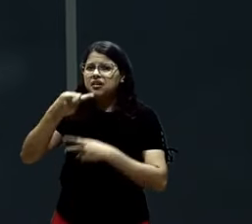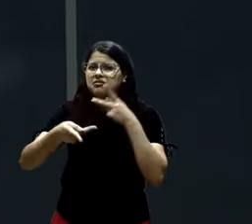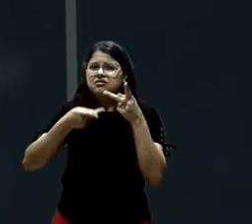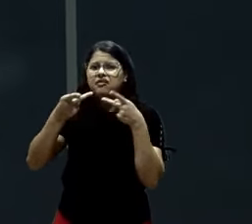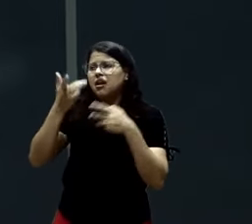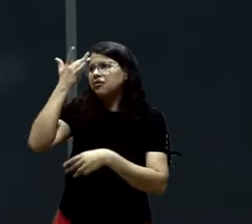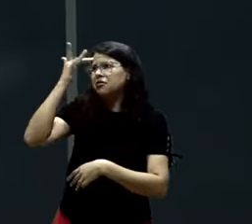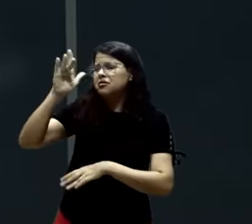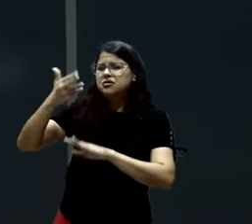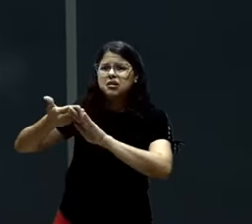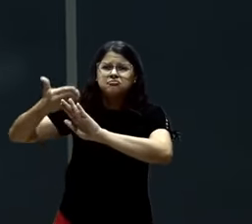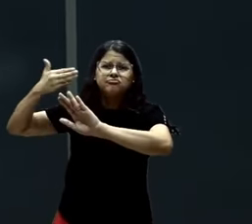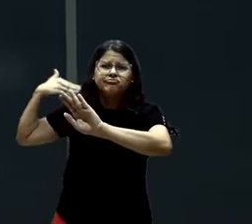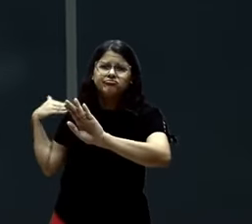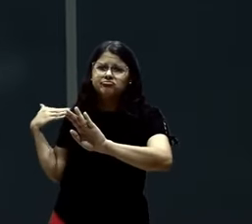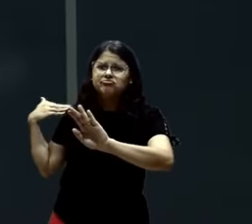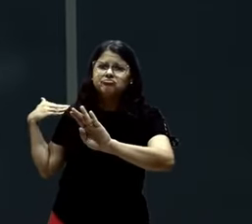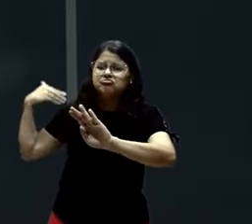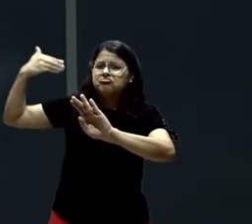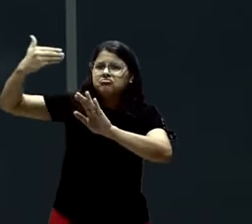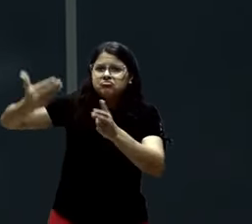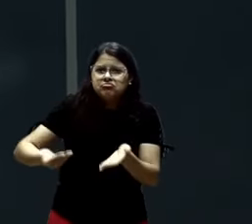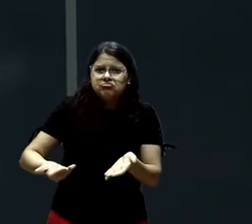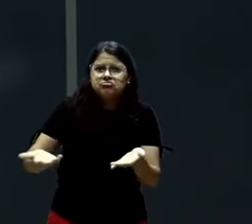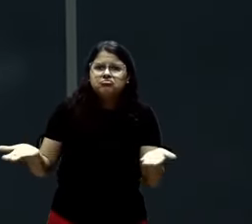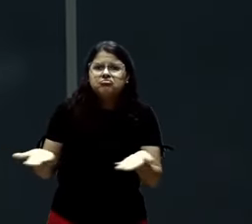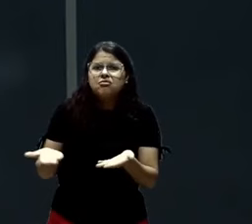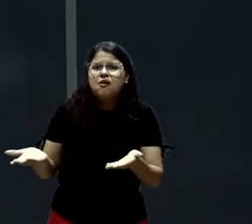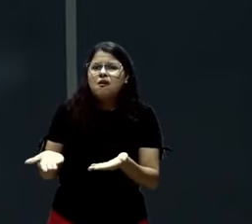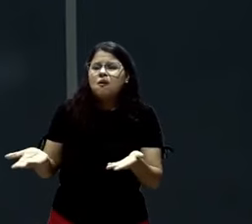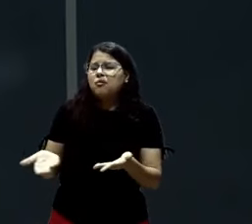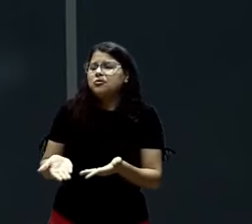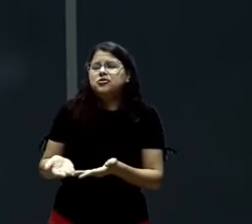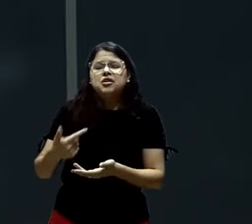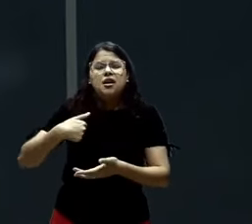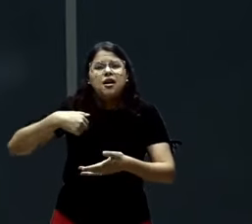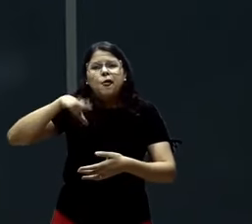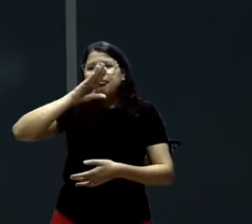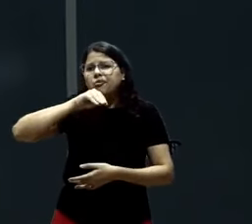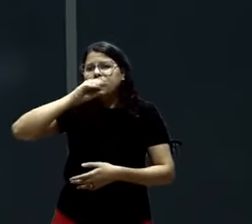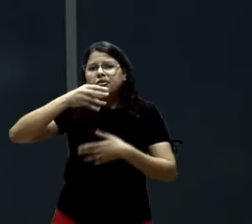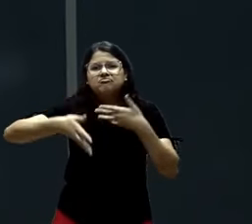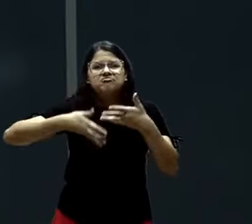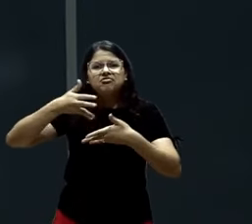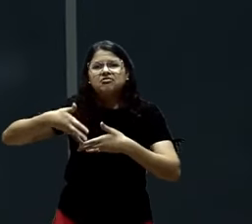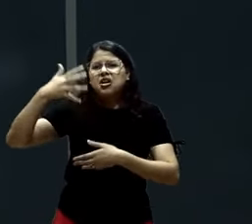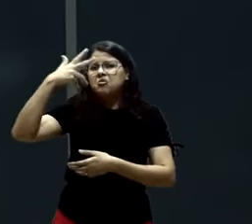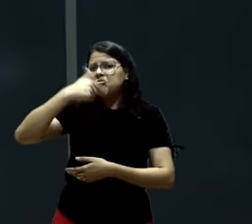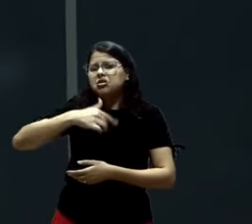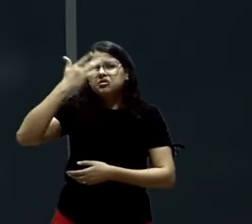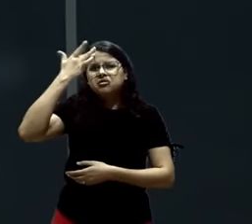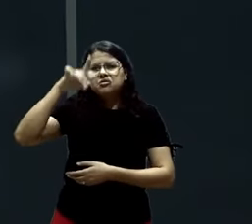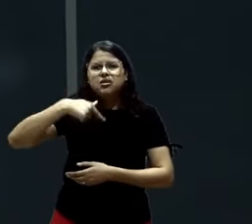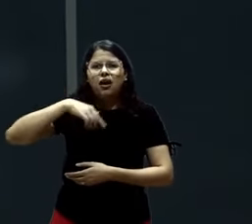nem no passado, nem depois que falasse a teu servo, pois eu sou pesado de